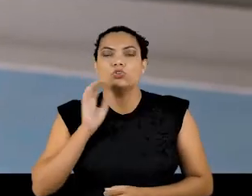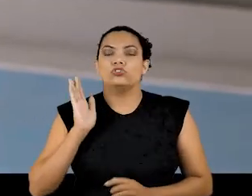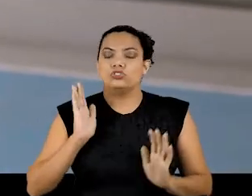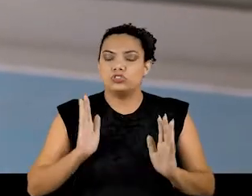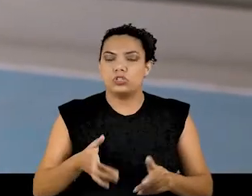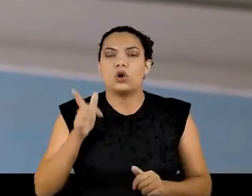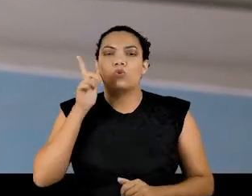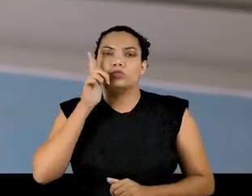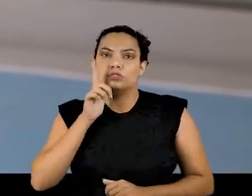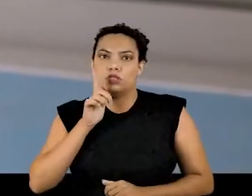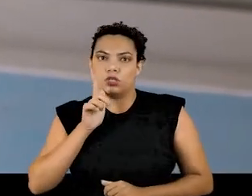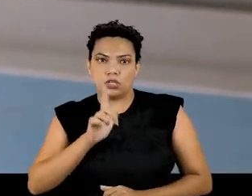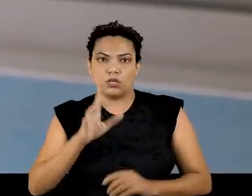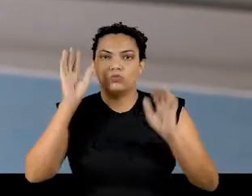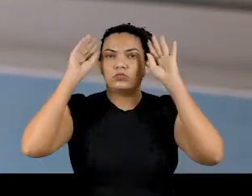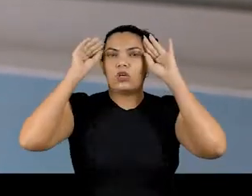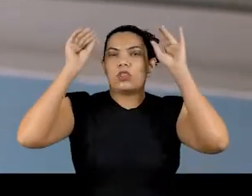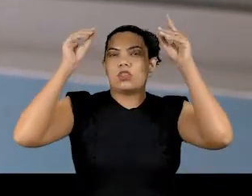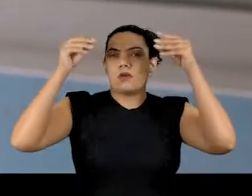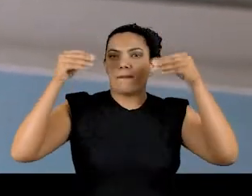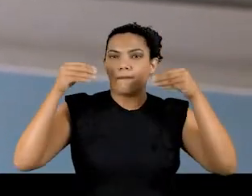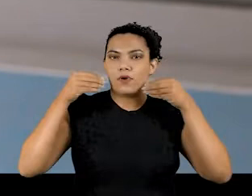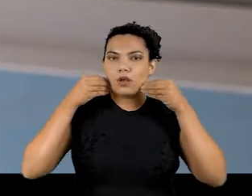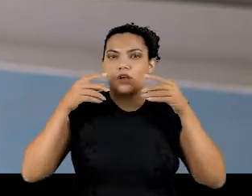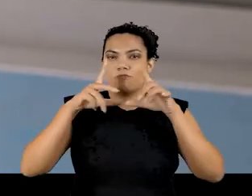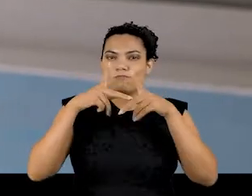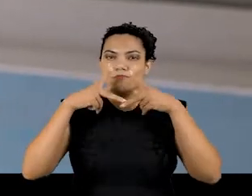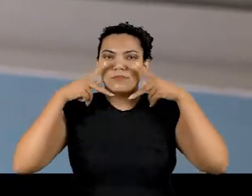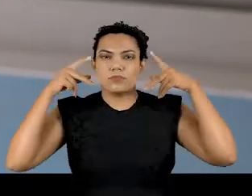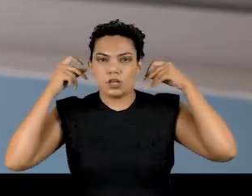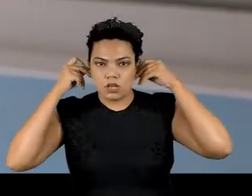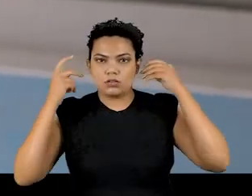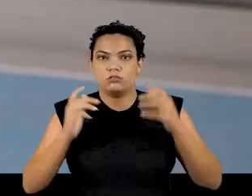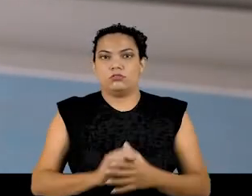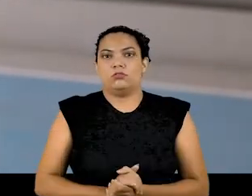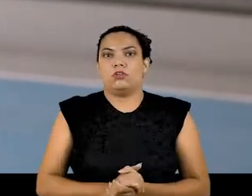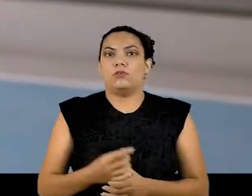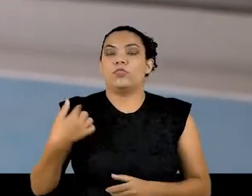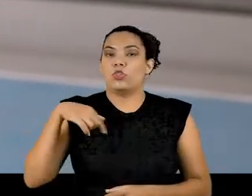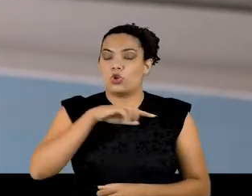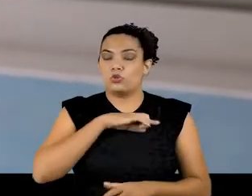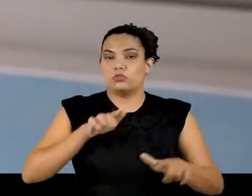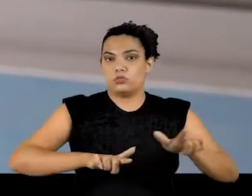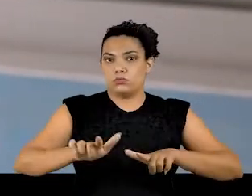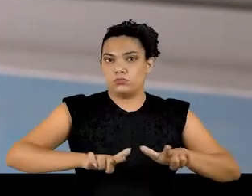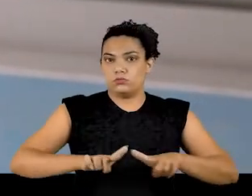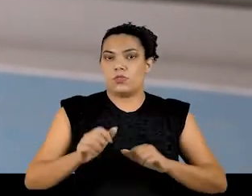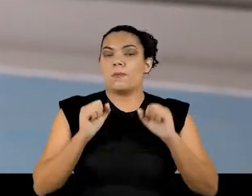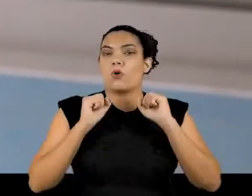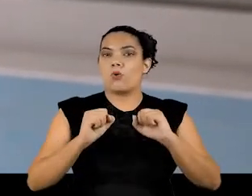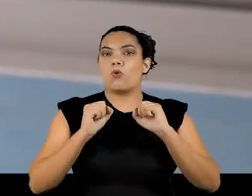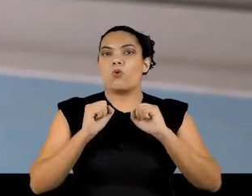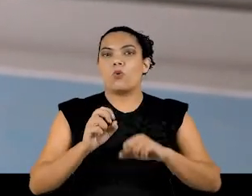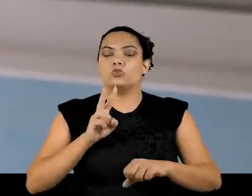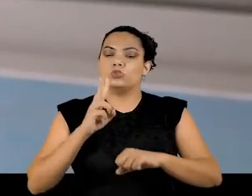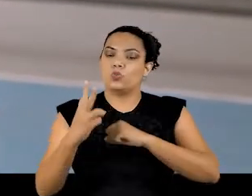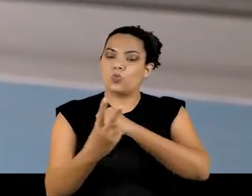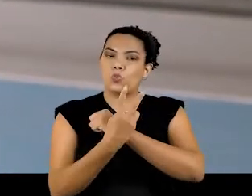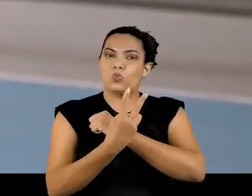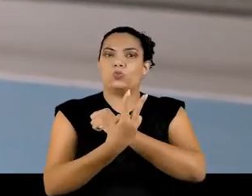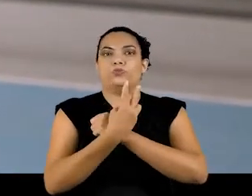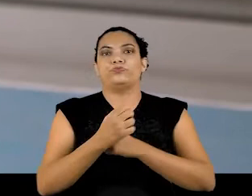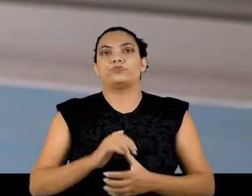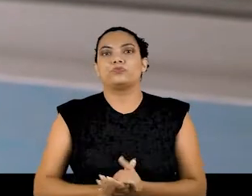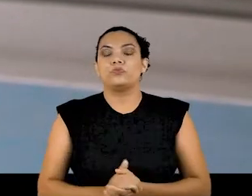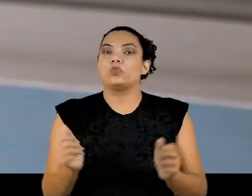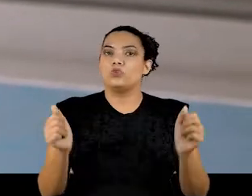Estamos providenciando já todos os equipamentos de proteção, né? Já estamos agora com os protetores visuais para que os nossos trabalhadores